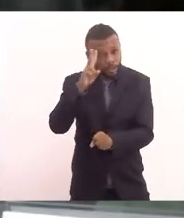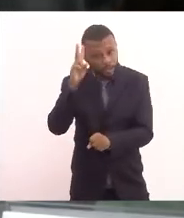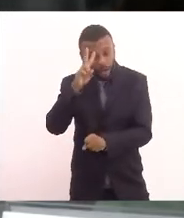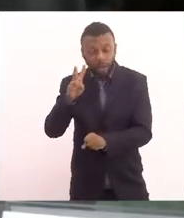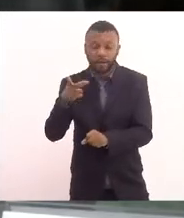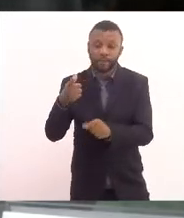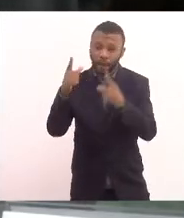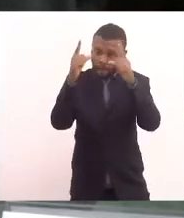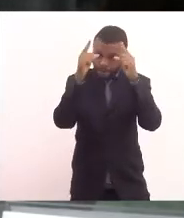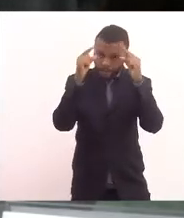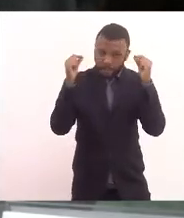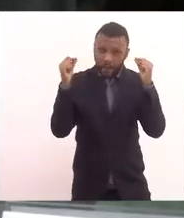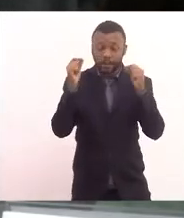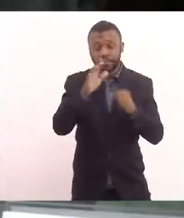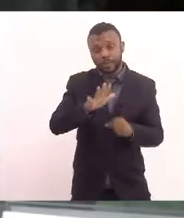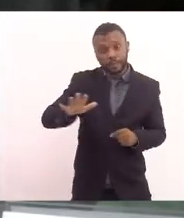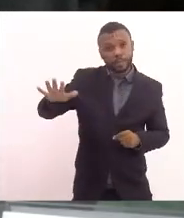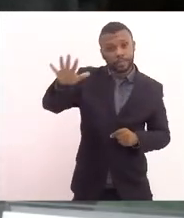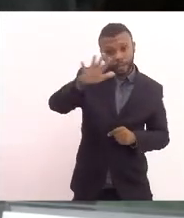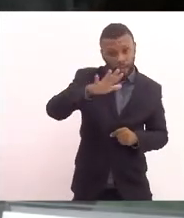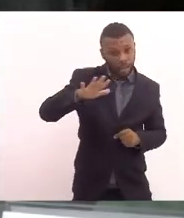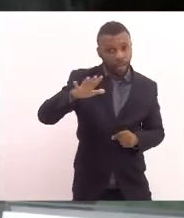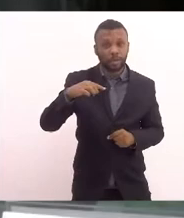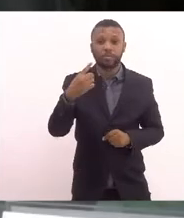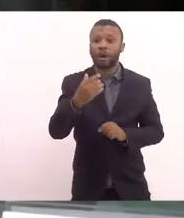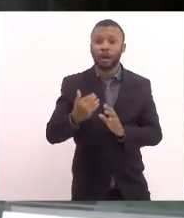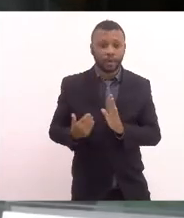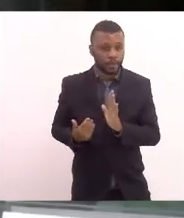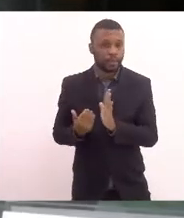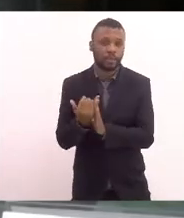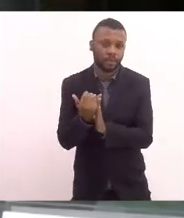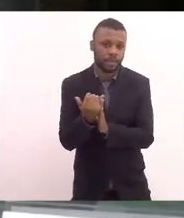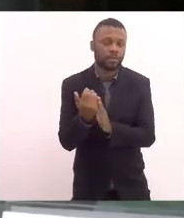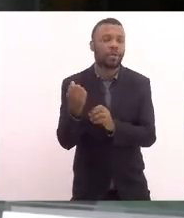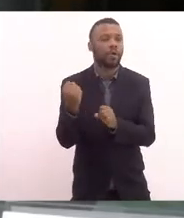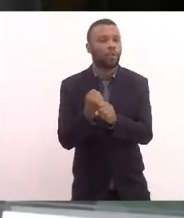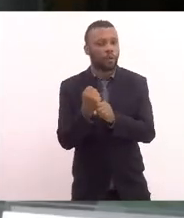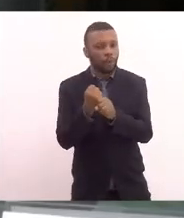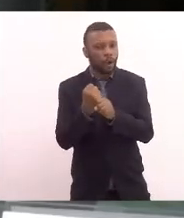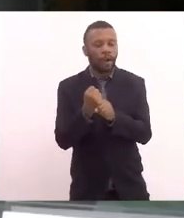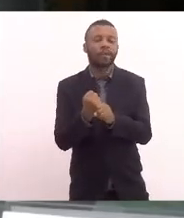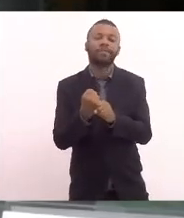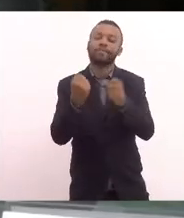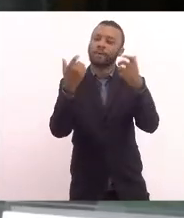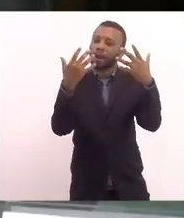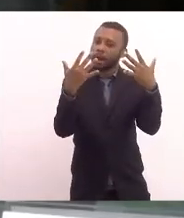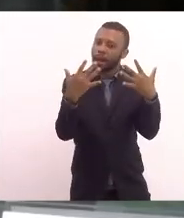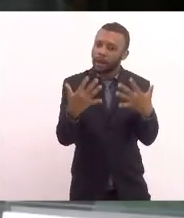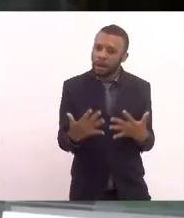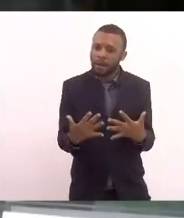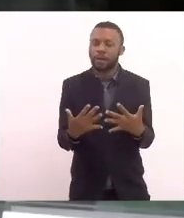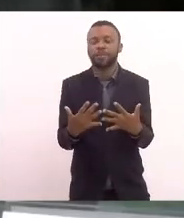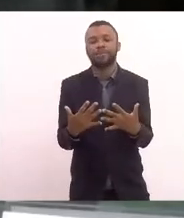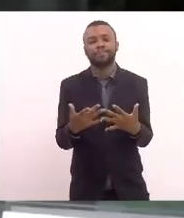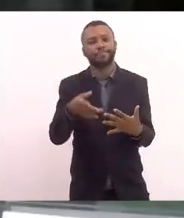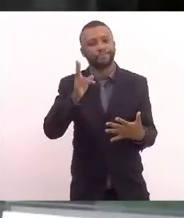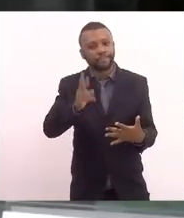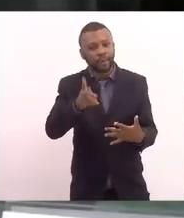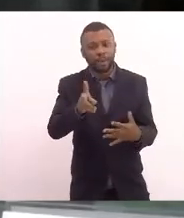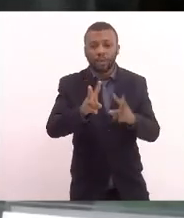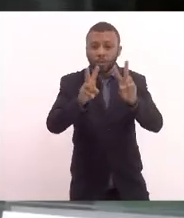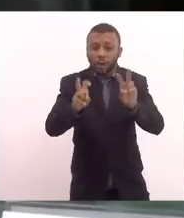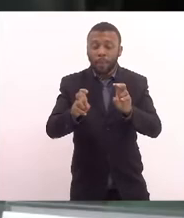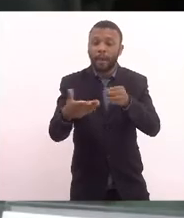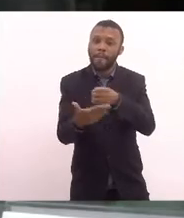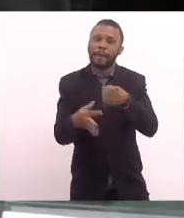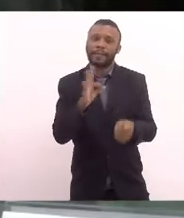enfermagem de uma maneira geral, que nós iniciamos o ano falando e continuamos falando sobre o Piso Nacional